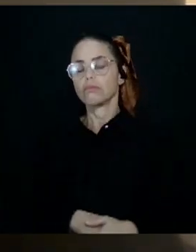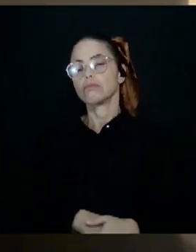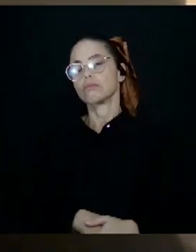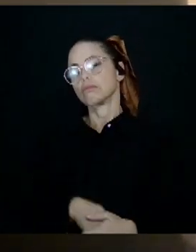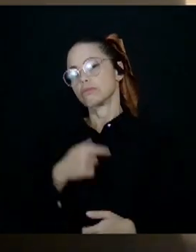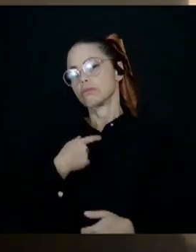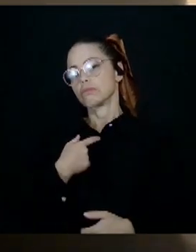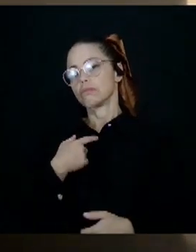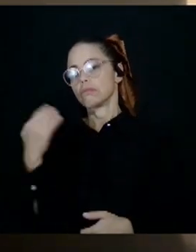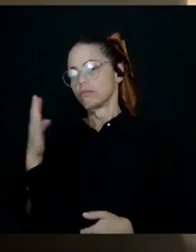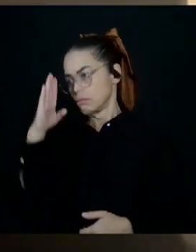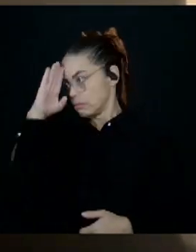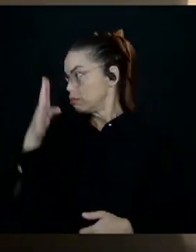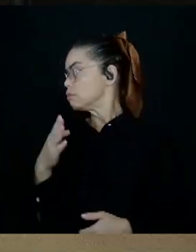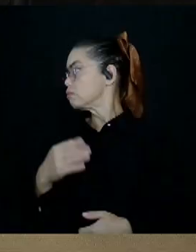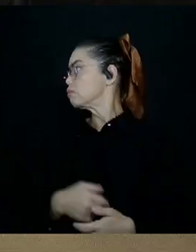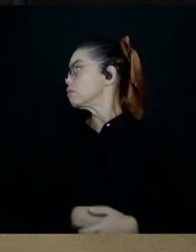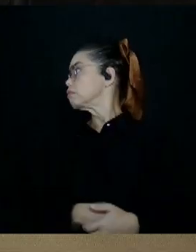do homem nessa questão.